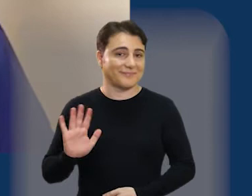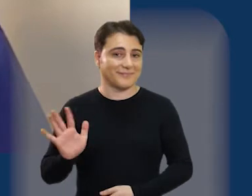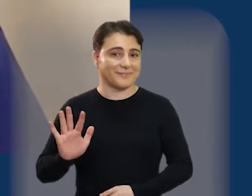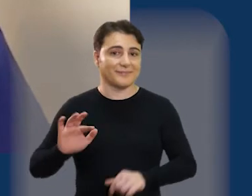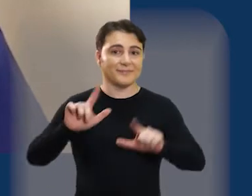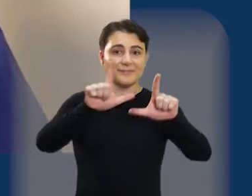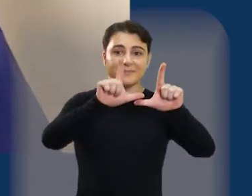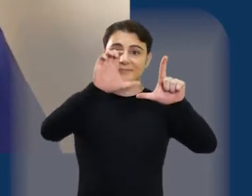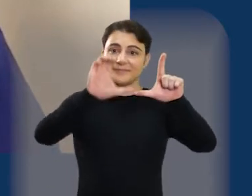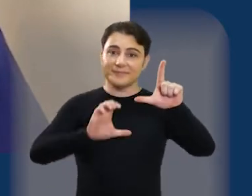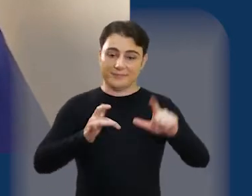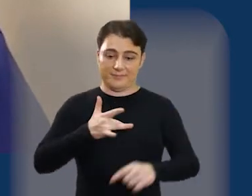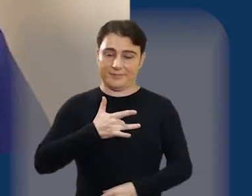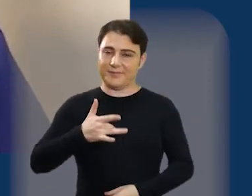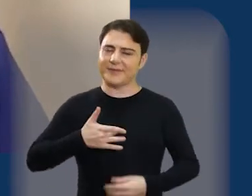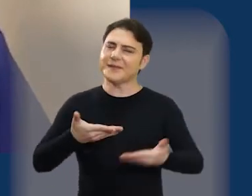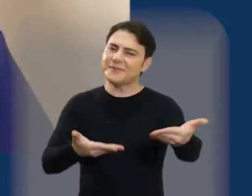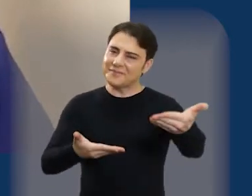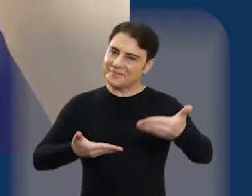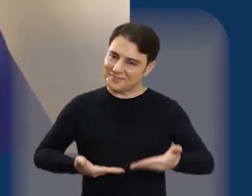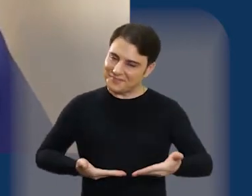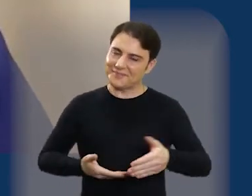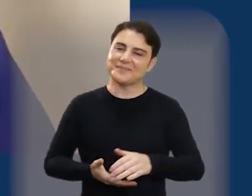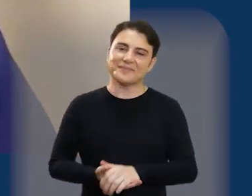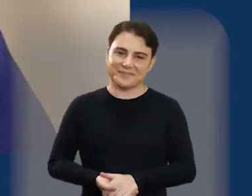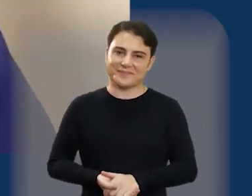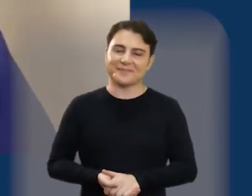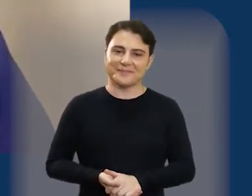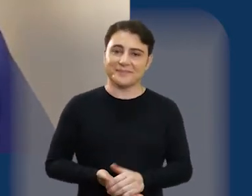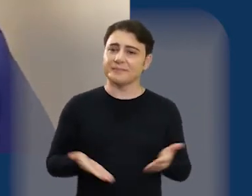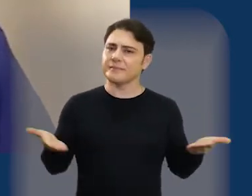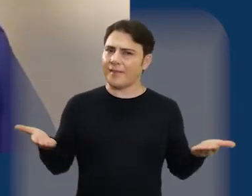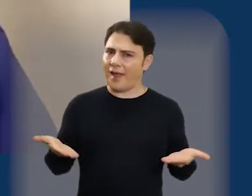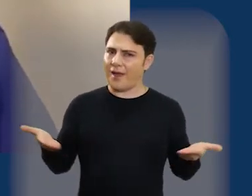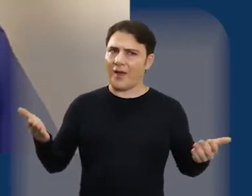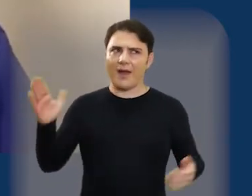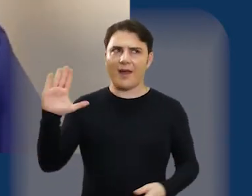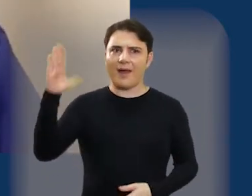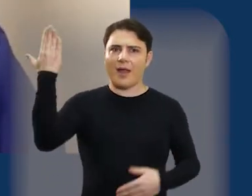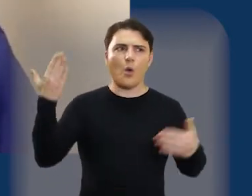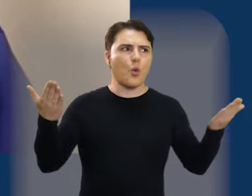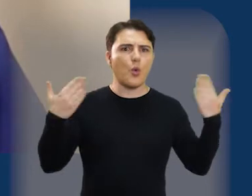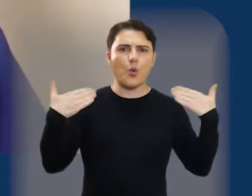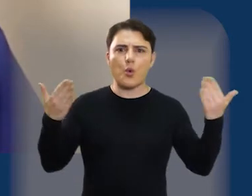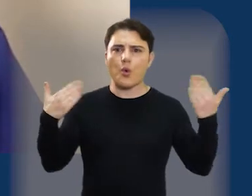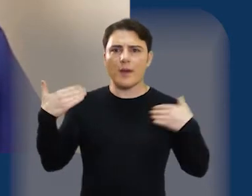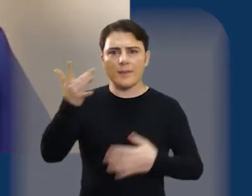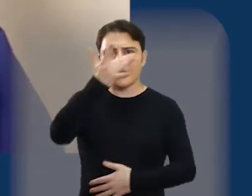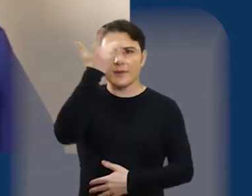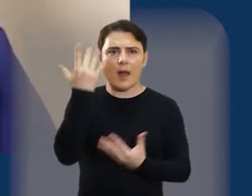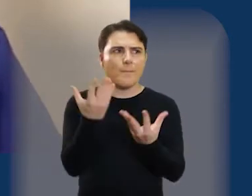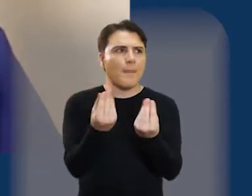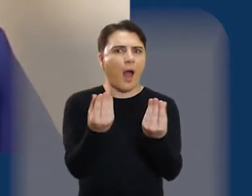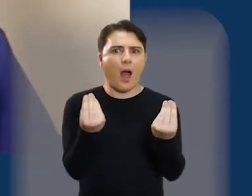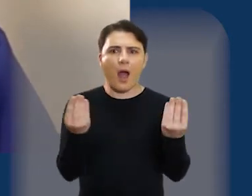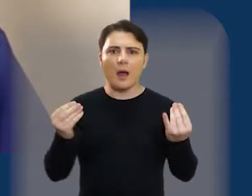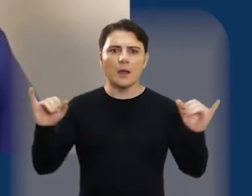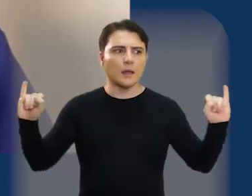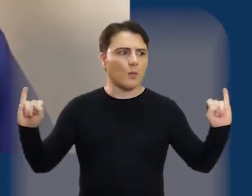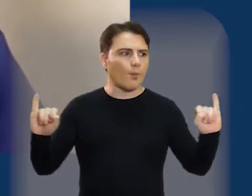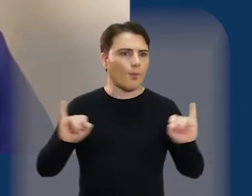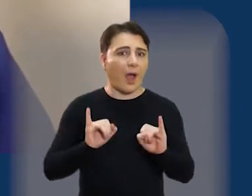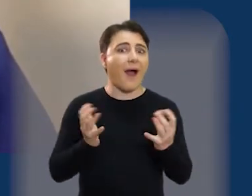Olá, seja bem-vindo a mais um Saúde em Pauta. Com a chegada do verão, muita gente está em busca